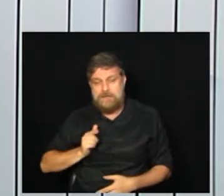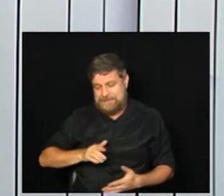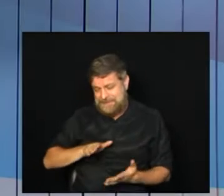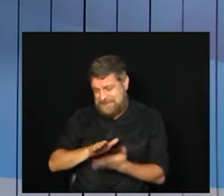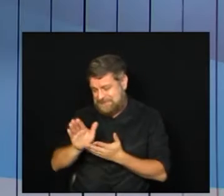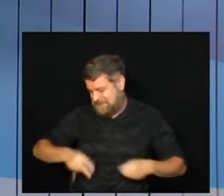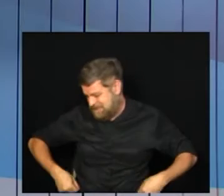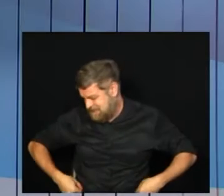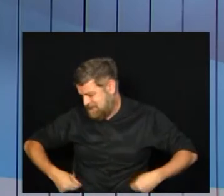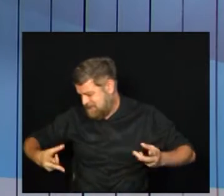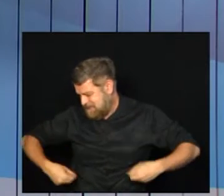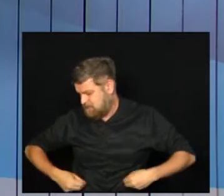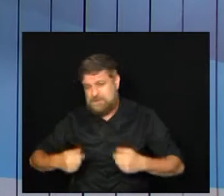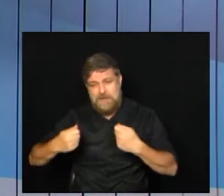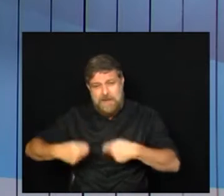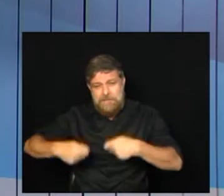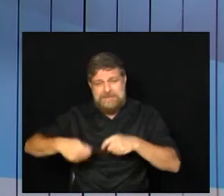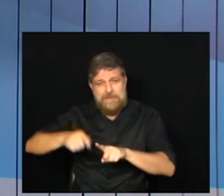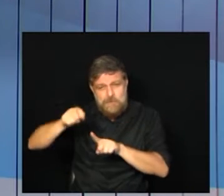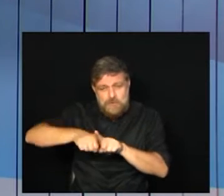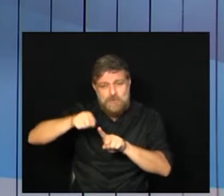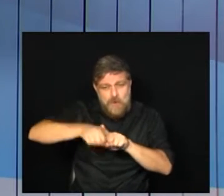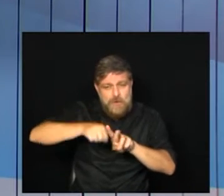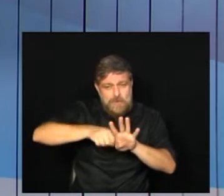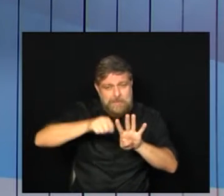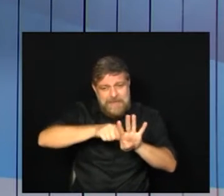nós precisamos fazer todos os meses?